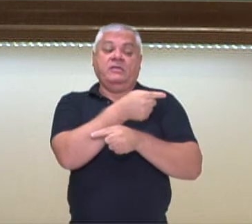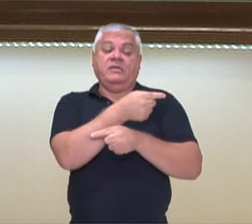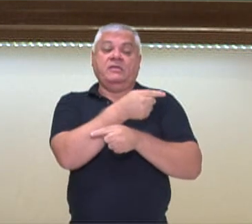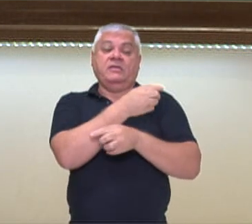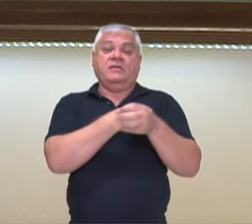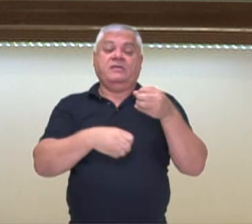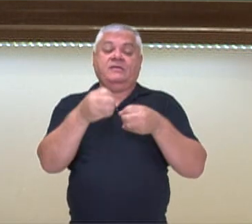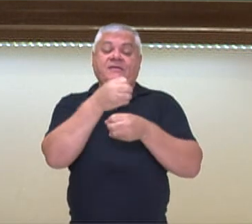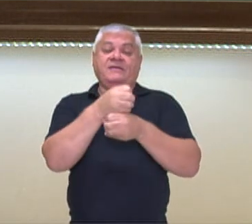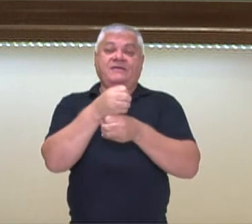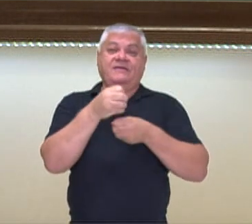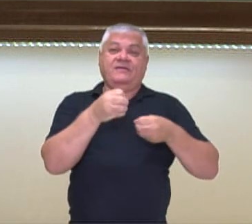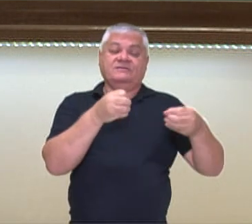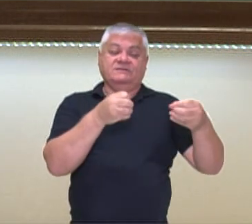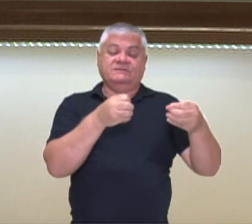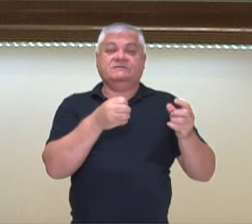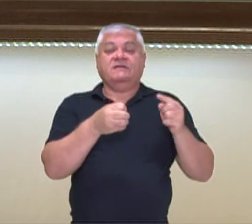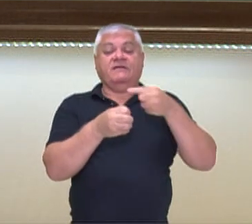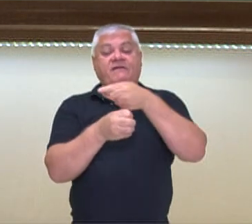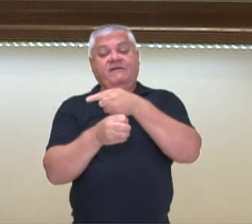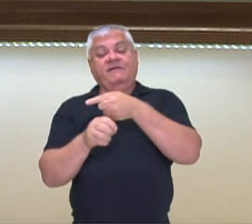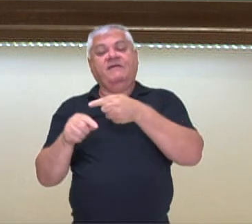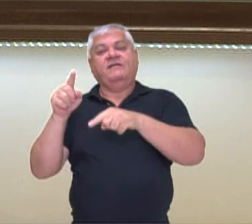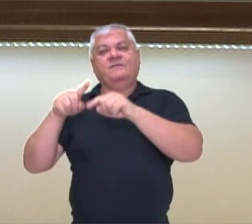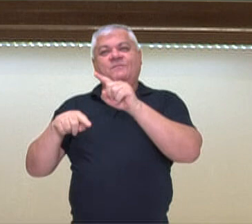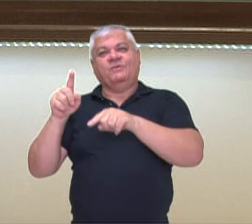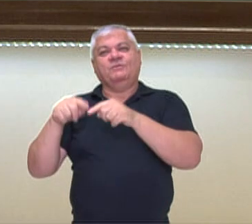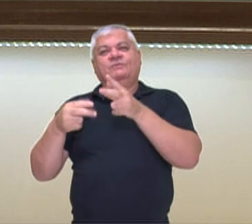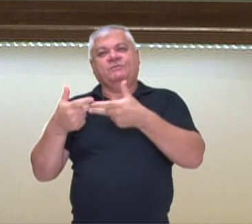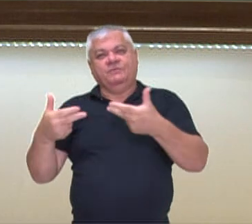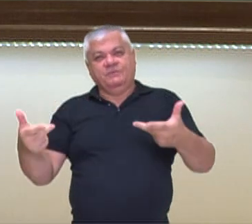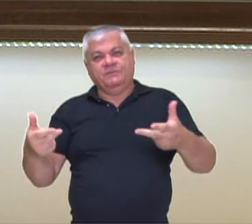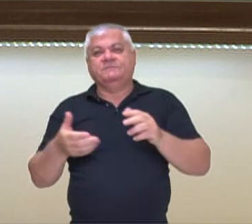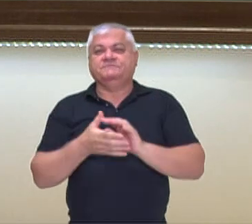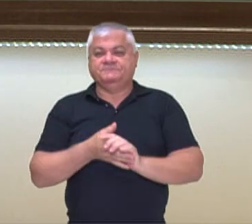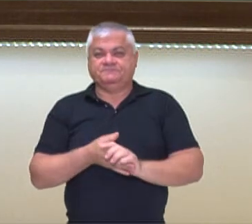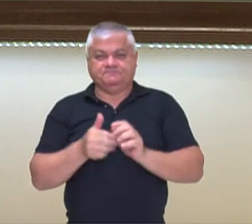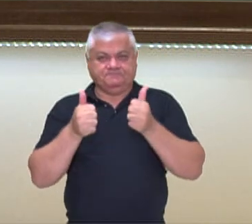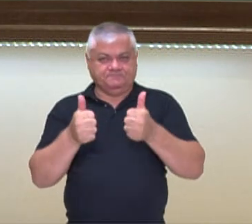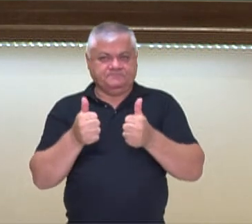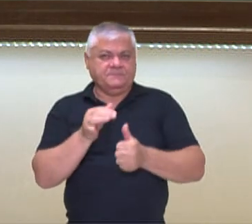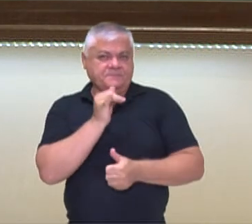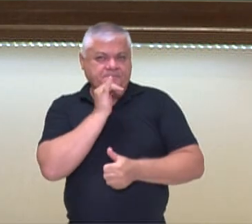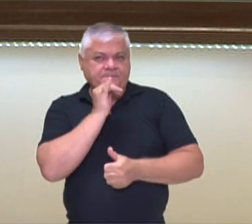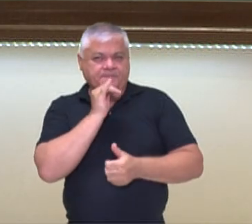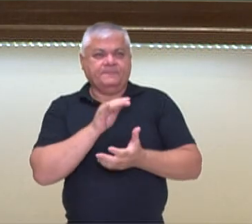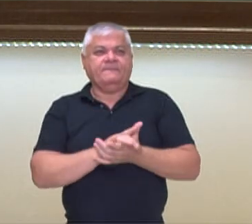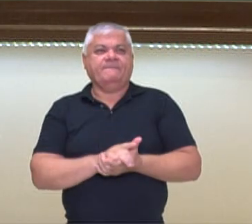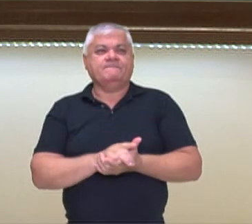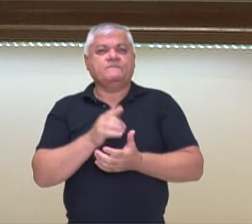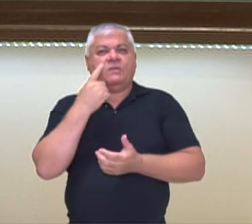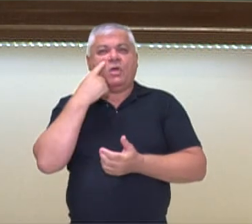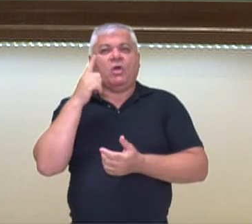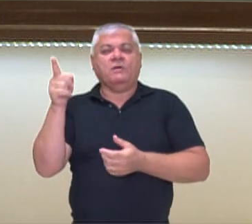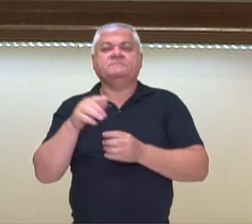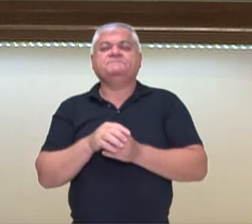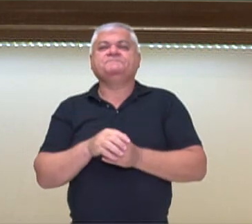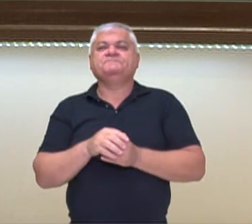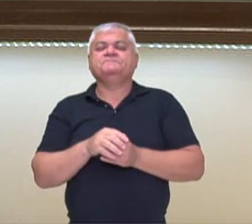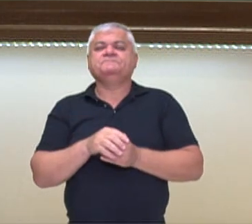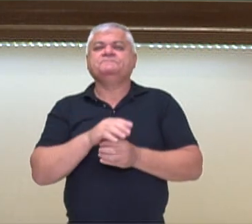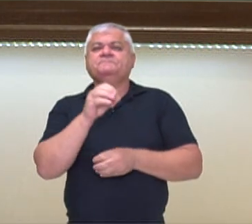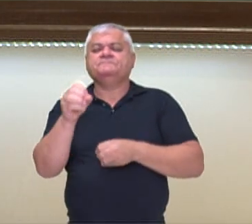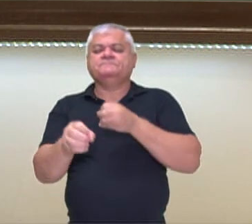que estiver à esquerda são os reagentes, o que estiver à direita são os produtos. Vamos ver uns exemplos? Então, vejam aqui, ó, as